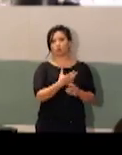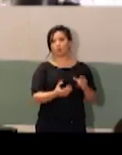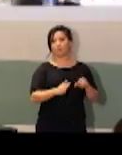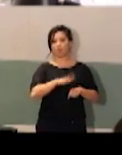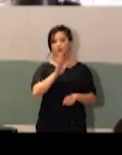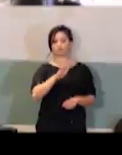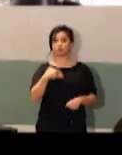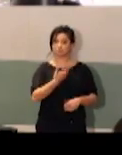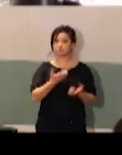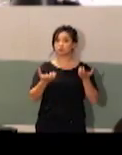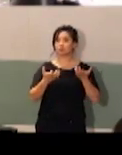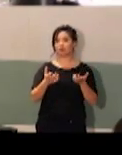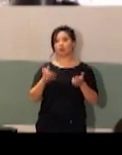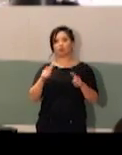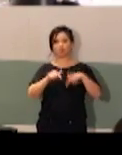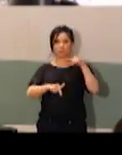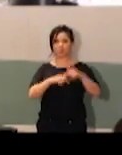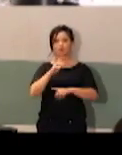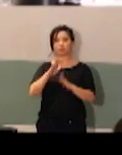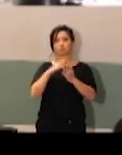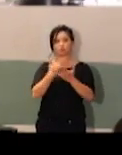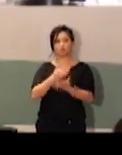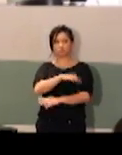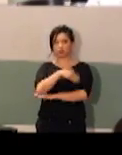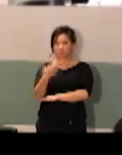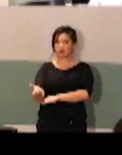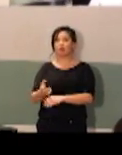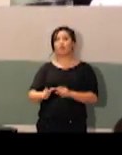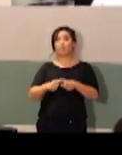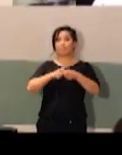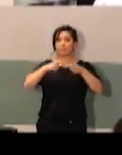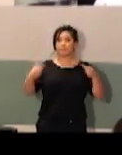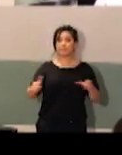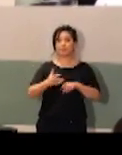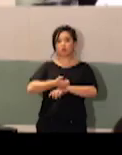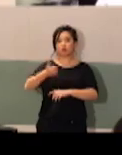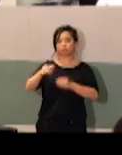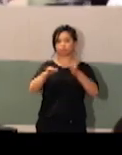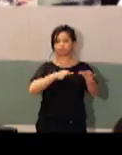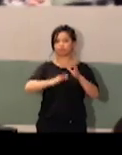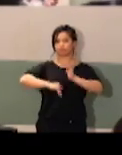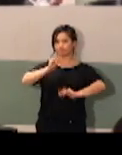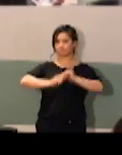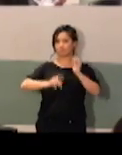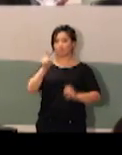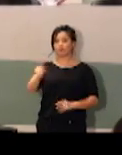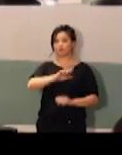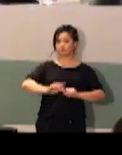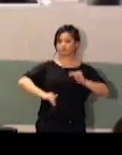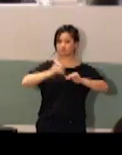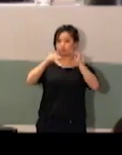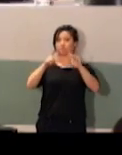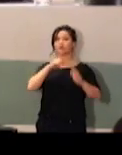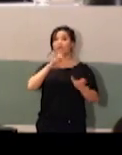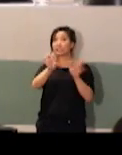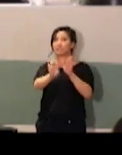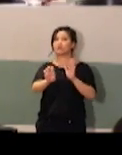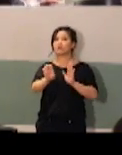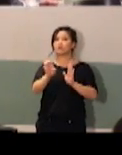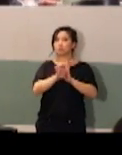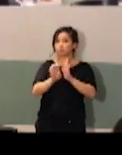professores, ampliando as escolas e dando infraestrutura, inclusive nova infraestrutura tecnológica, com